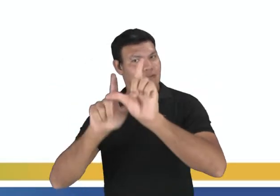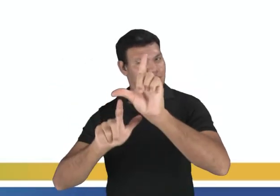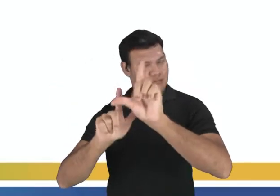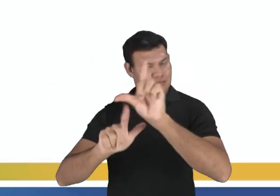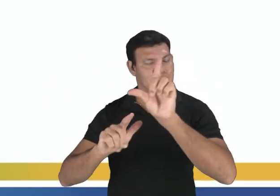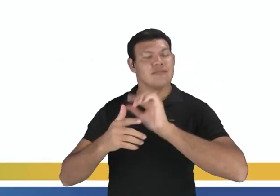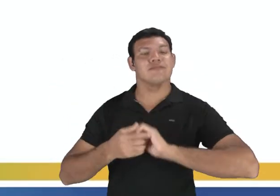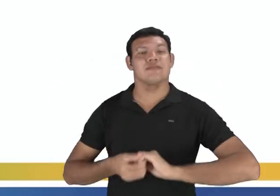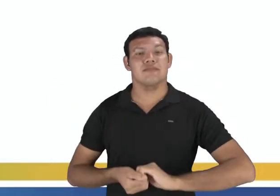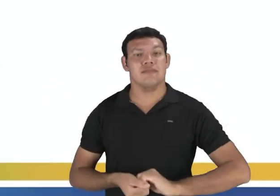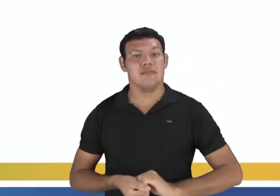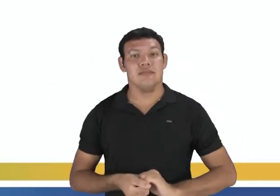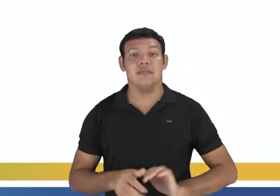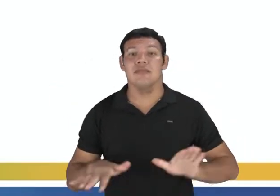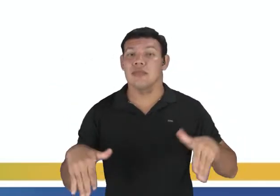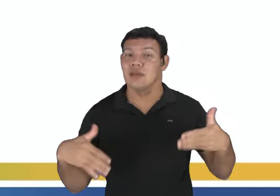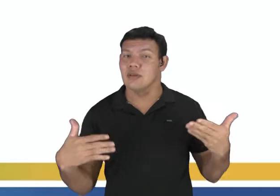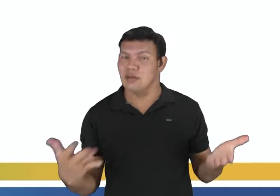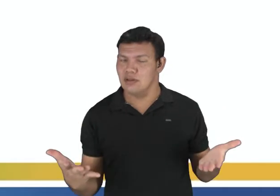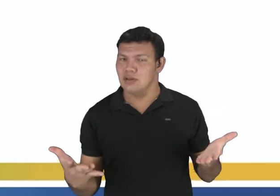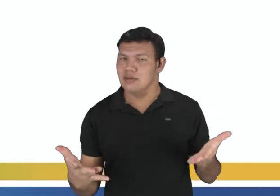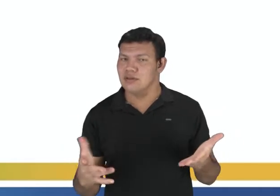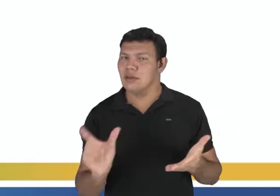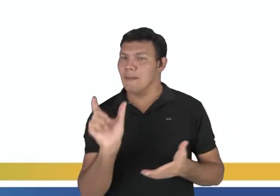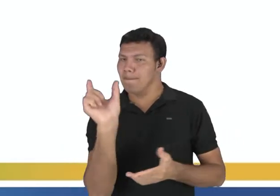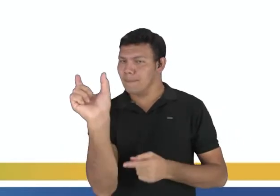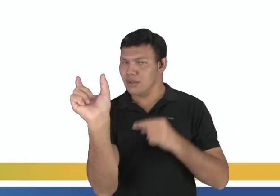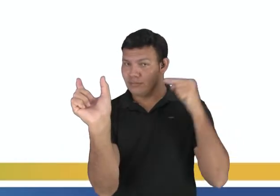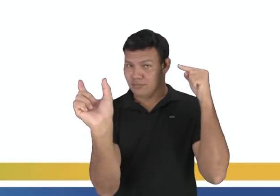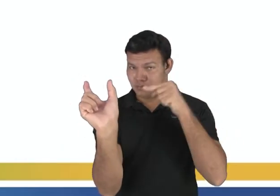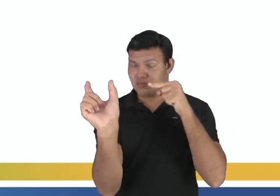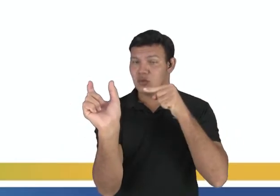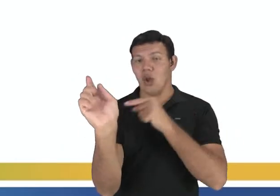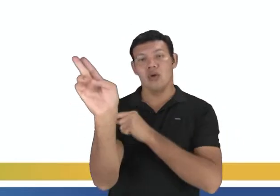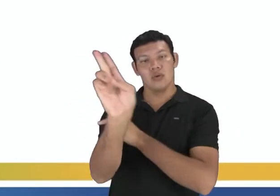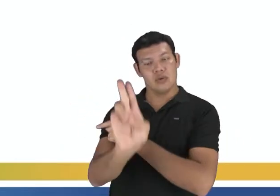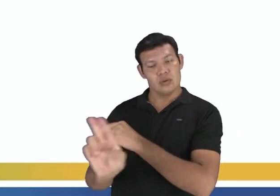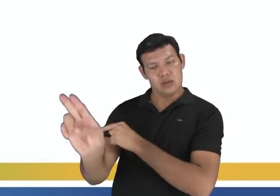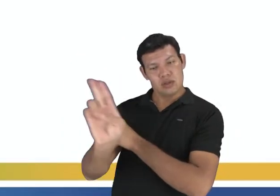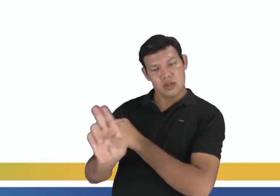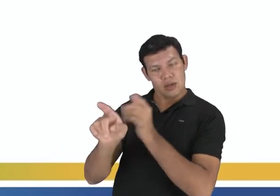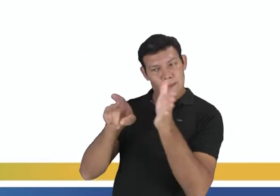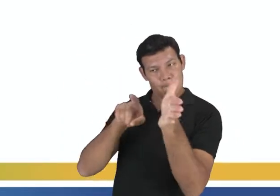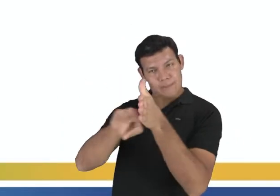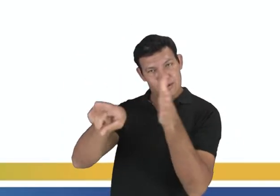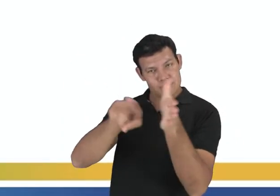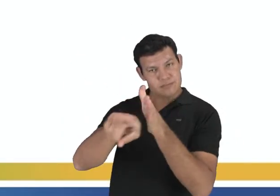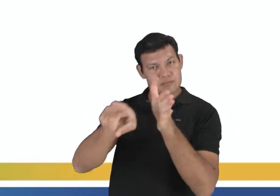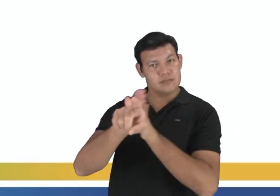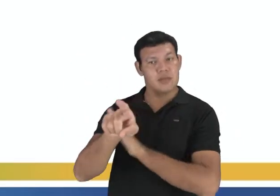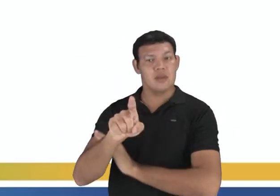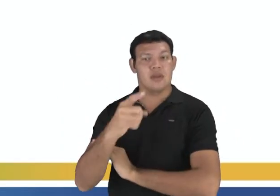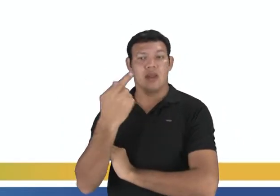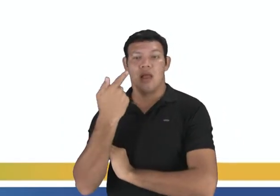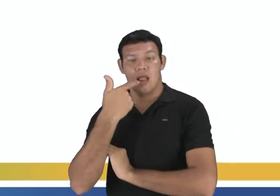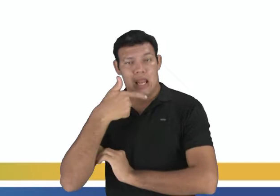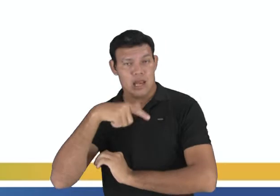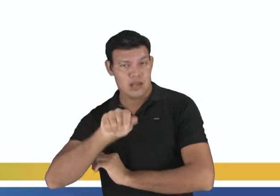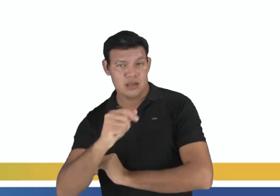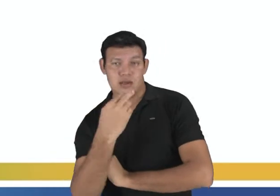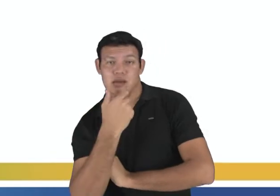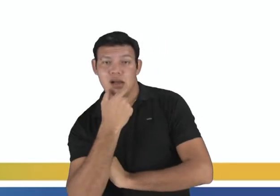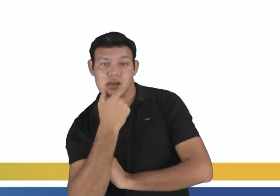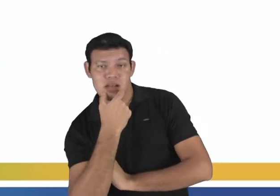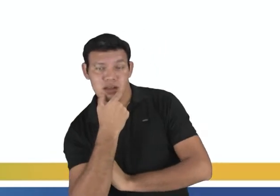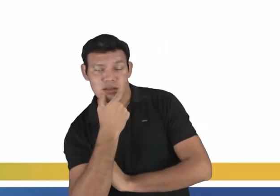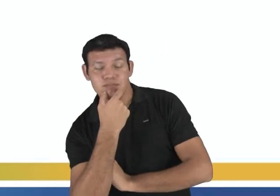W8. Além disso, essas palavras são geralmente usadas para fazer perguntas em inglês. Por isso